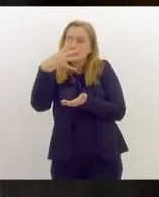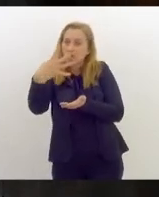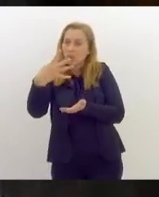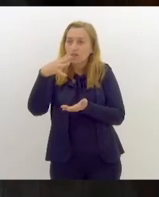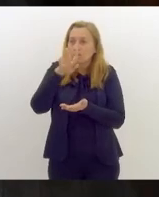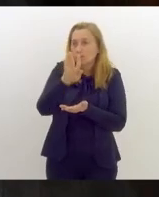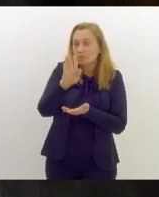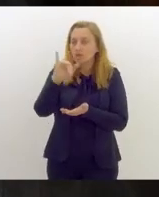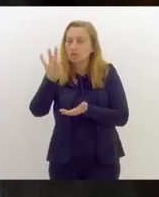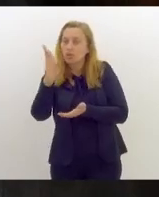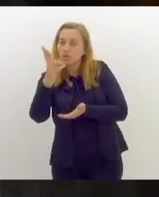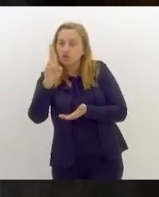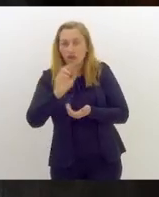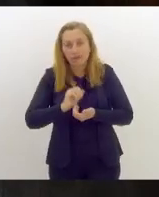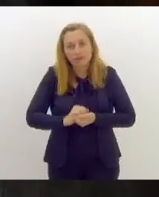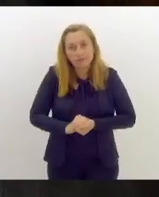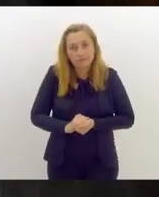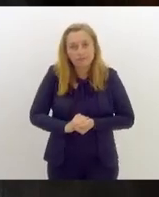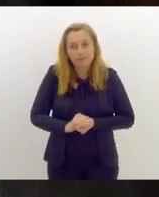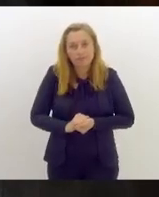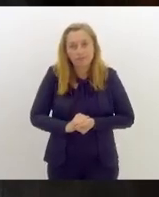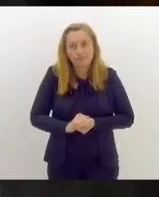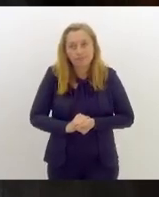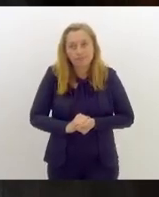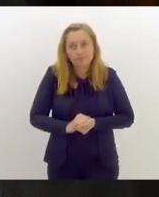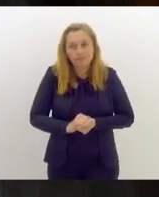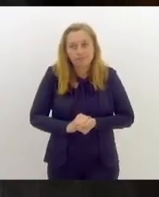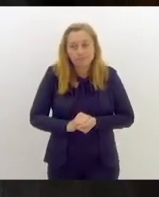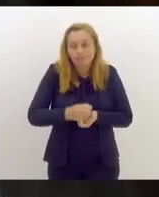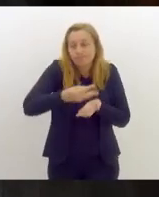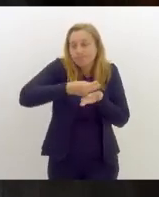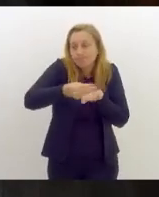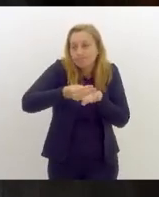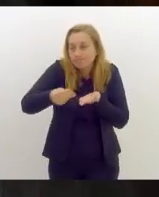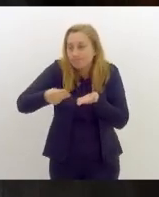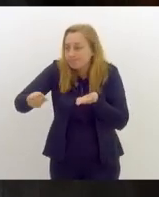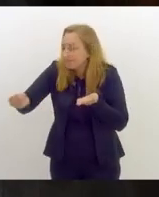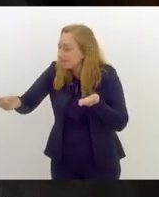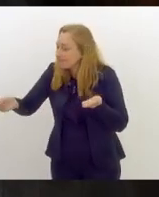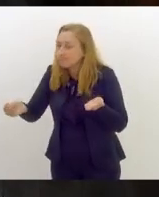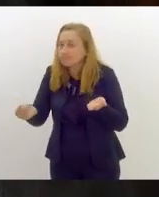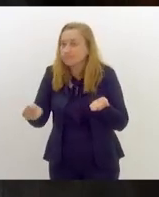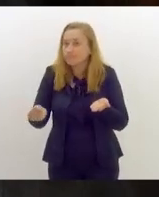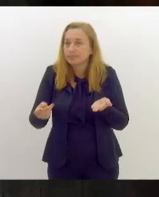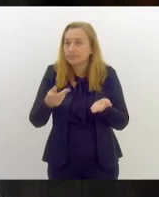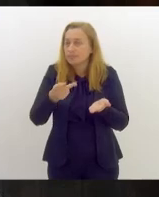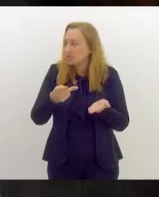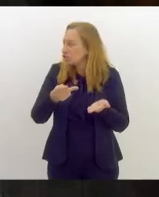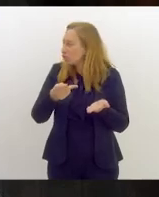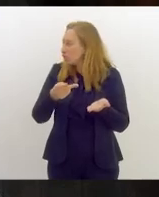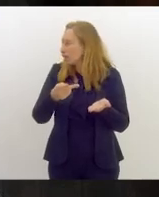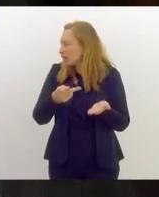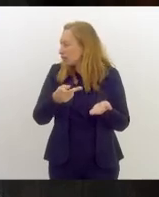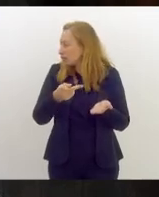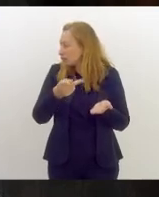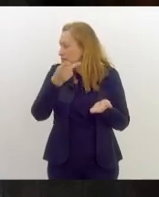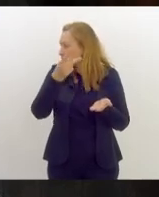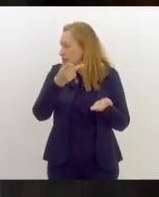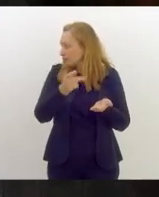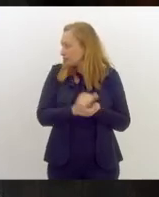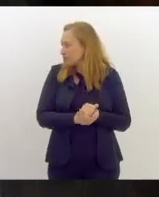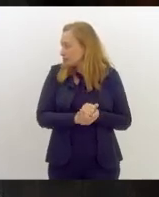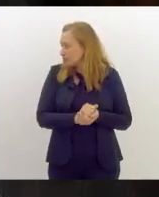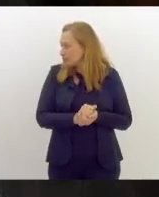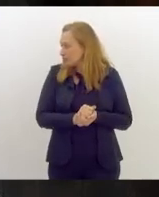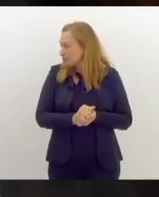bilhões de reais que vai distribuir de dividendos propria